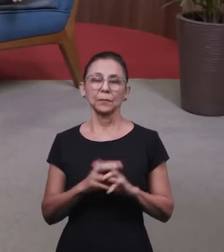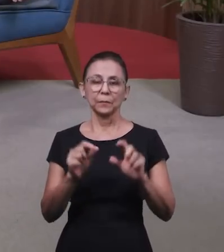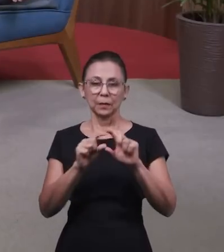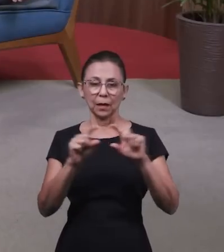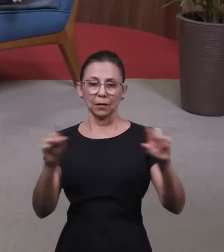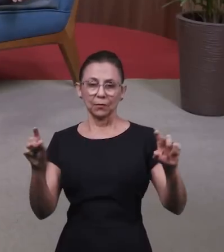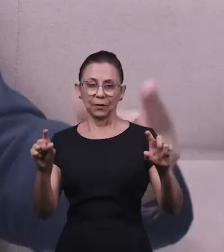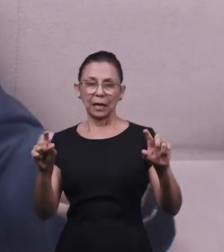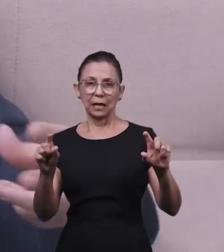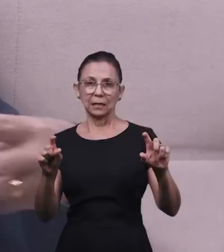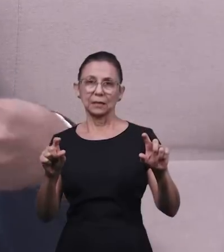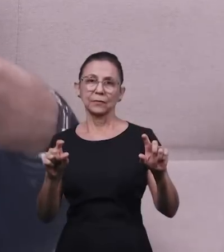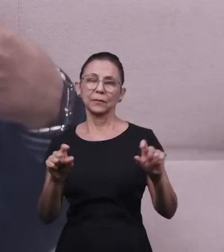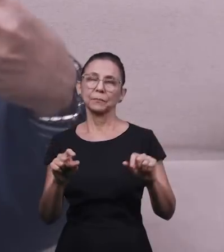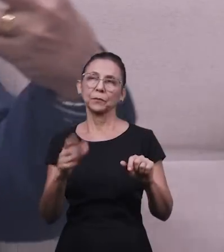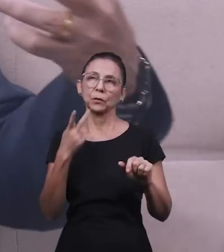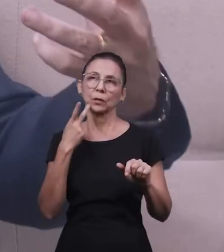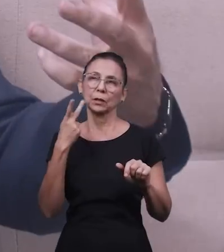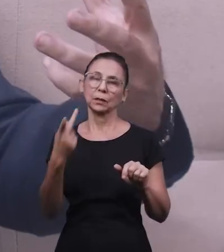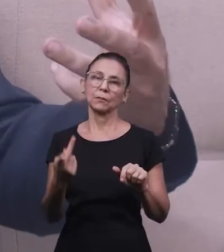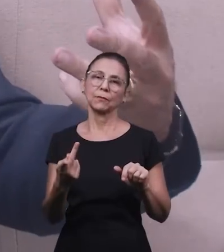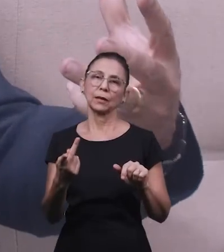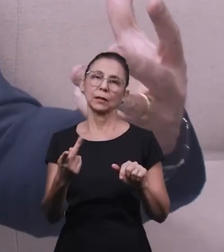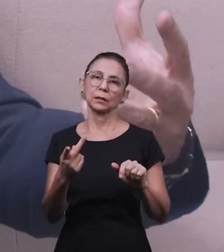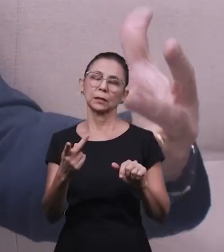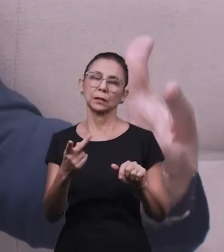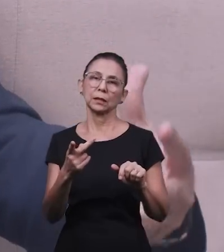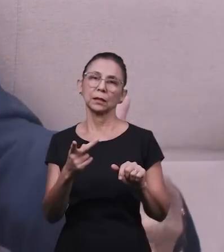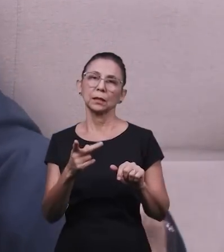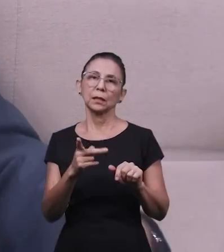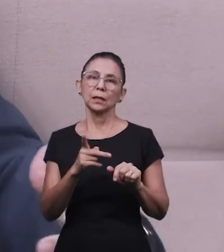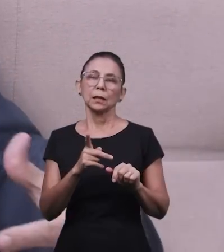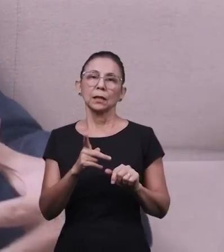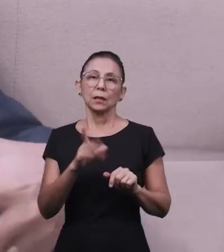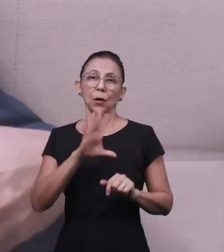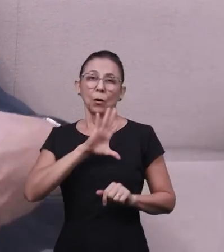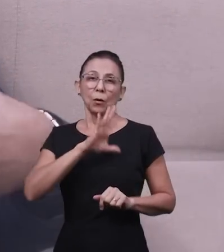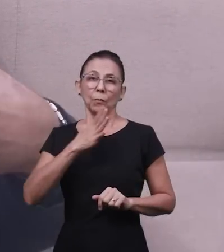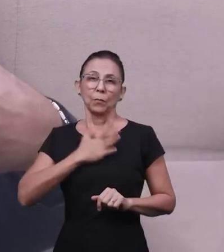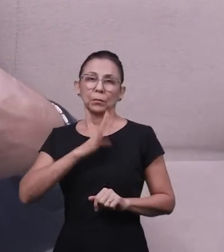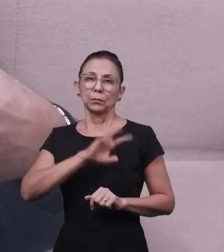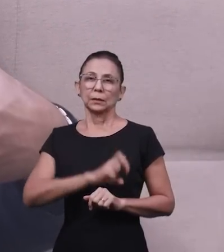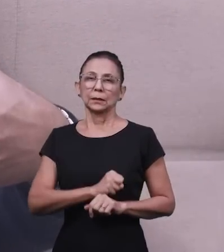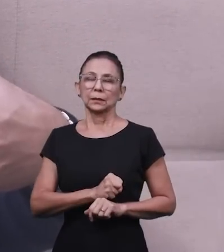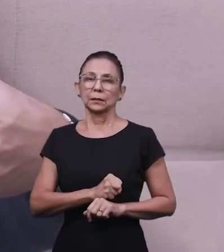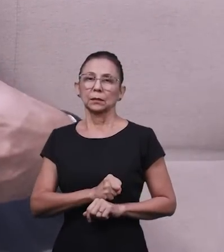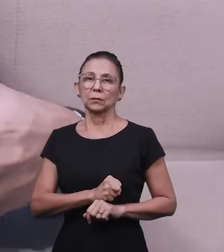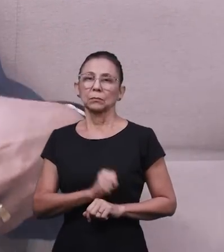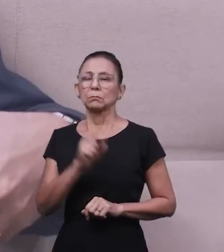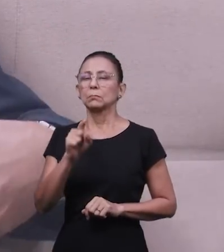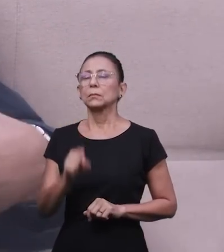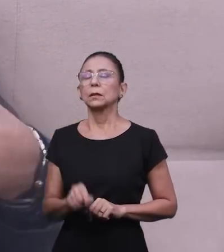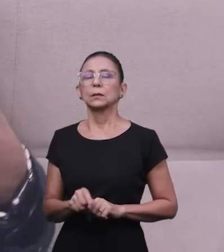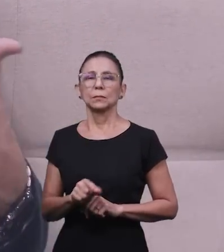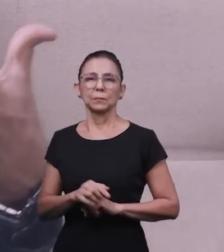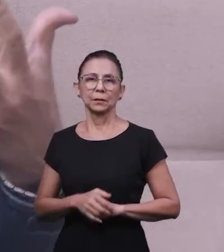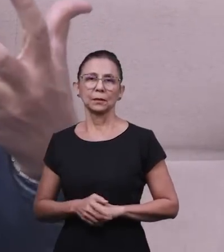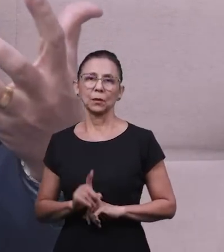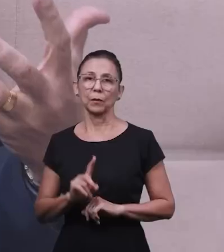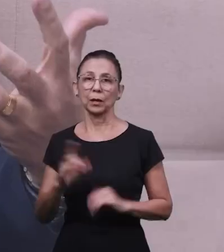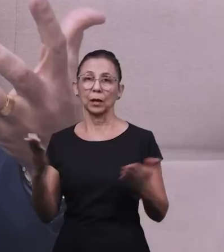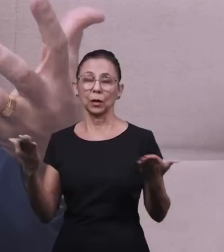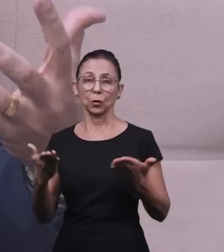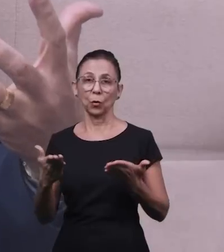não. A quem ama a minha alma. Glória a Deus. Então, é o amor lá do íntimo. Glória a Deus. É o amor da